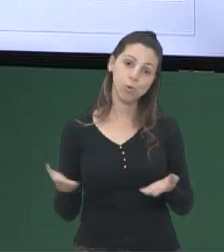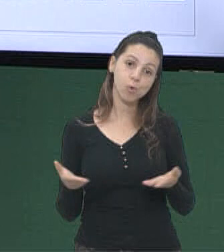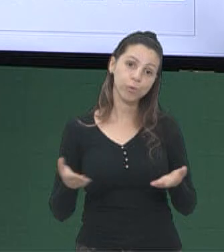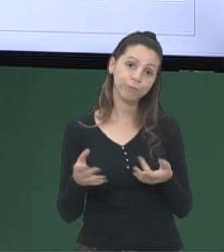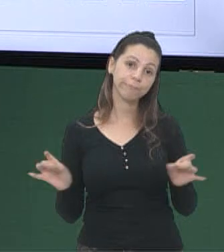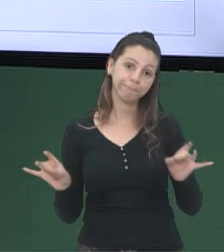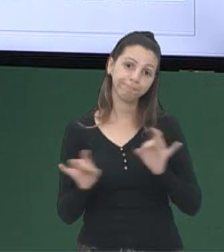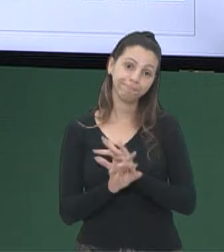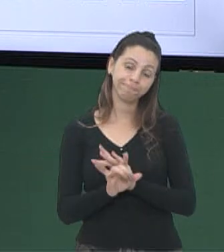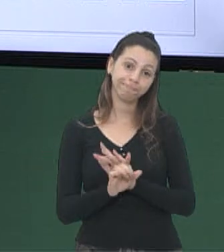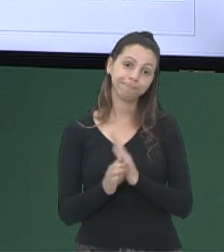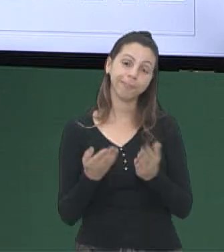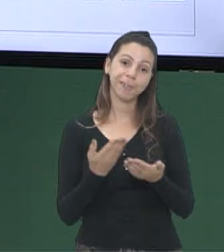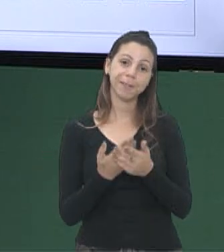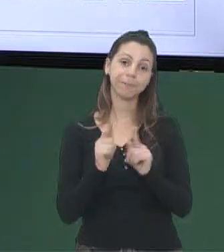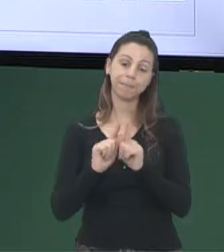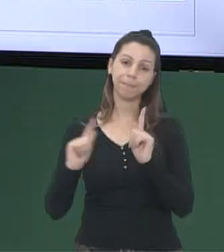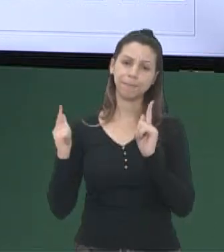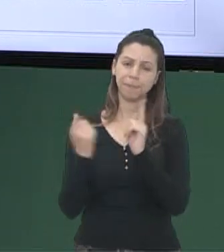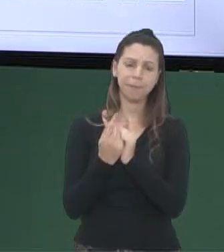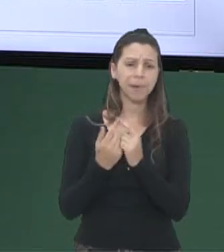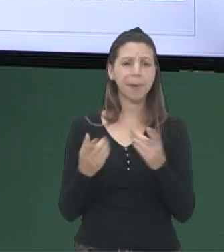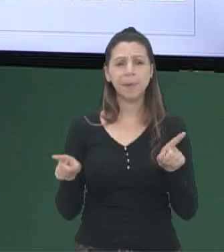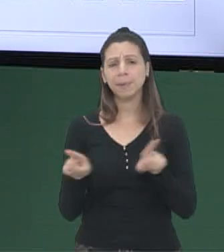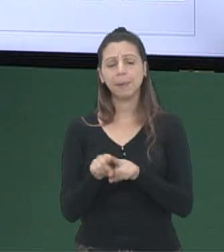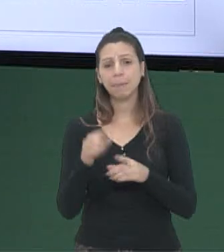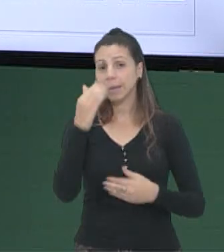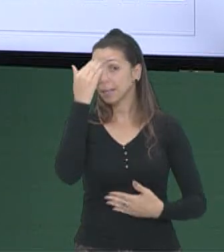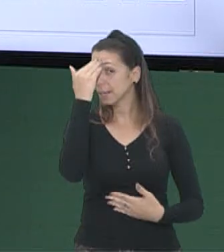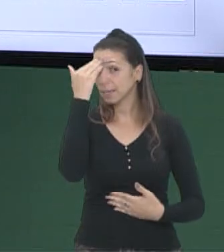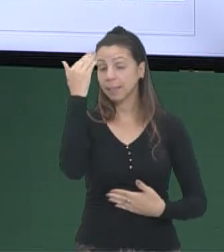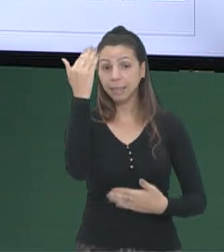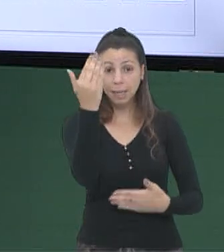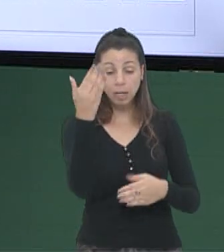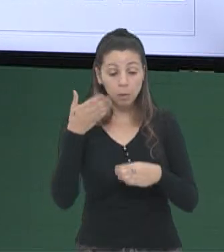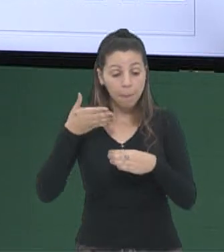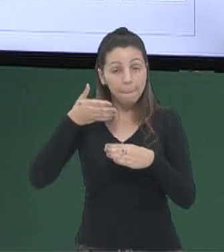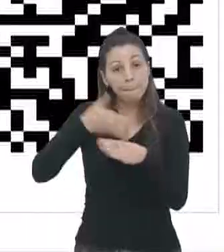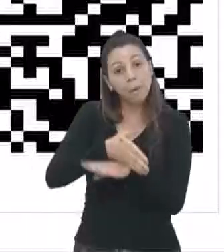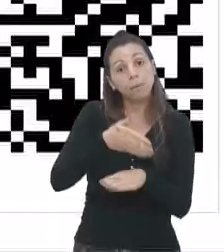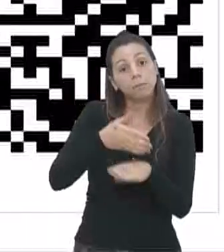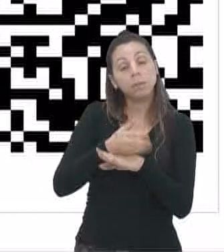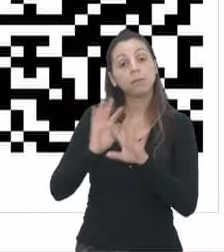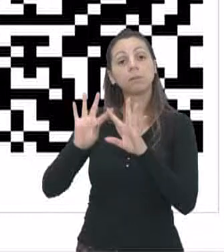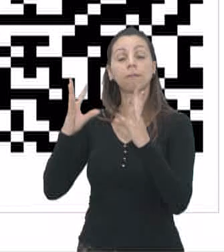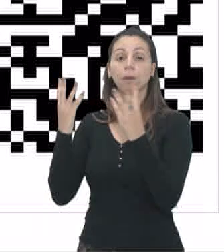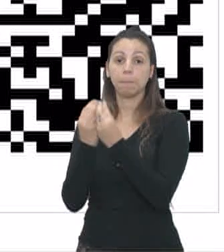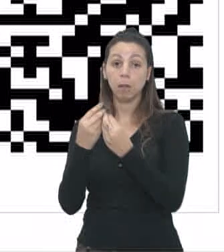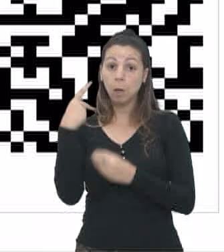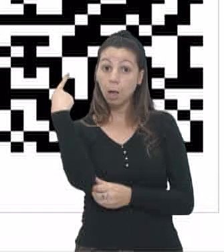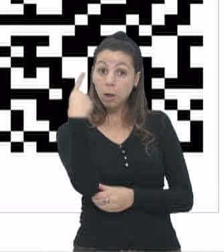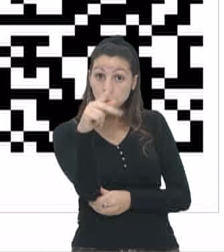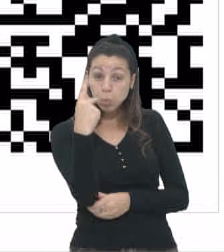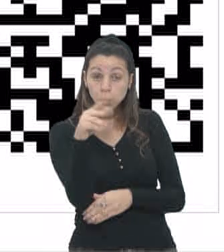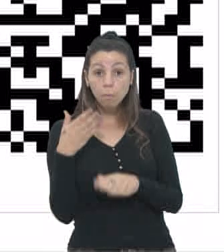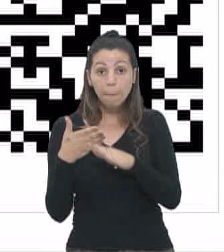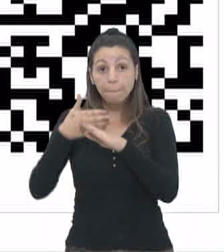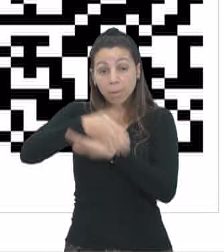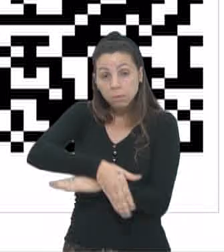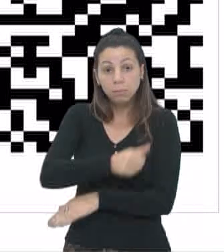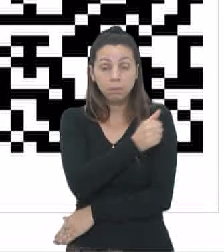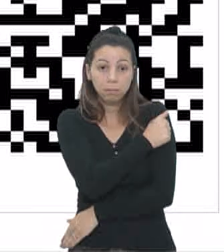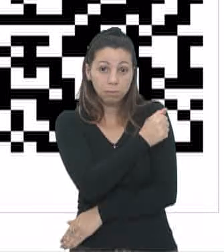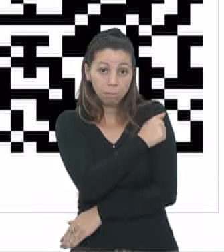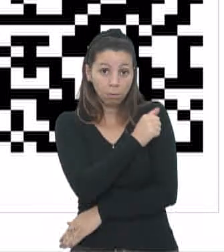de hoje, mas eu também quero agradecer aí a participação das famílias, a sua participação, estudante paranaense, nessa nossa